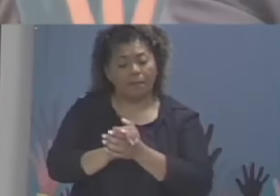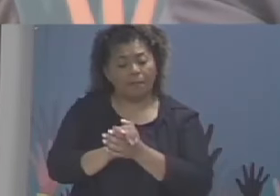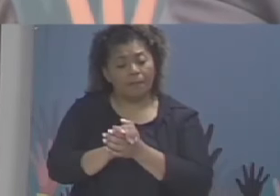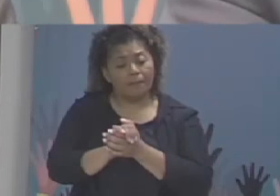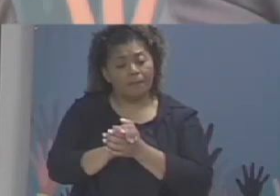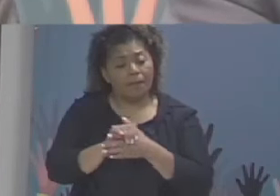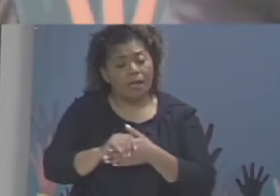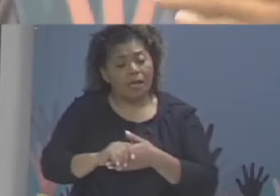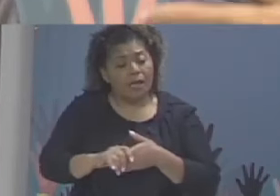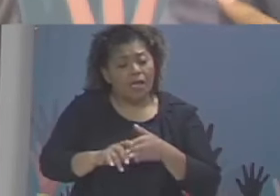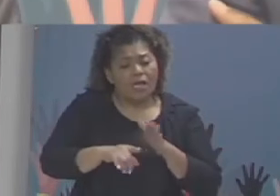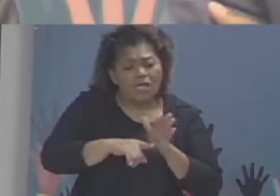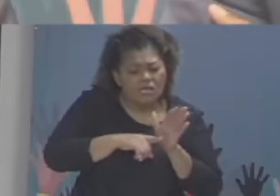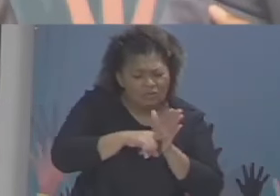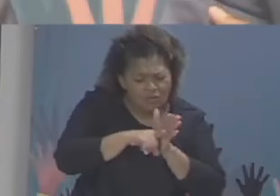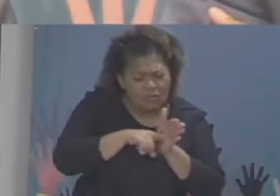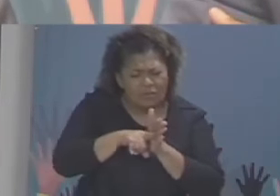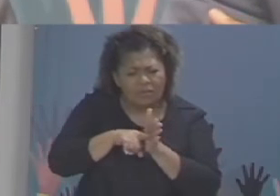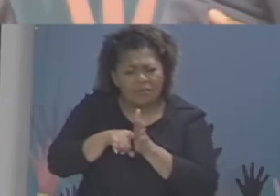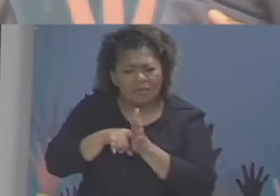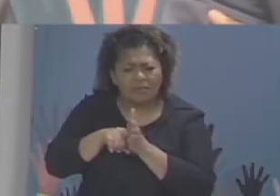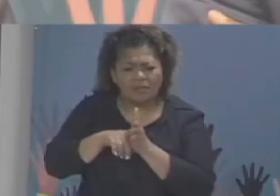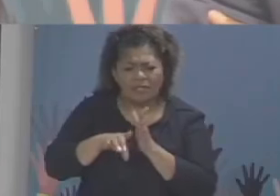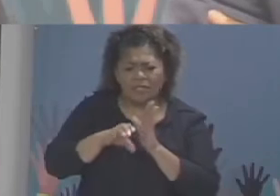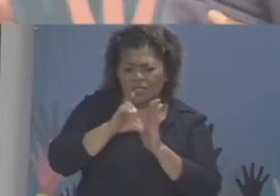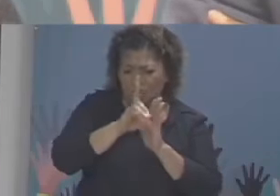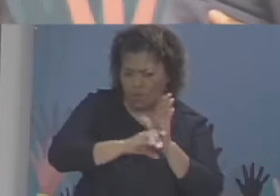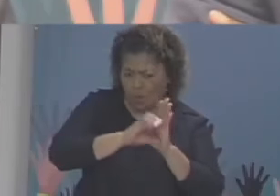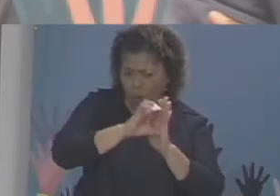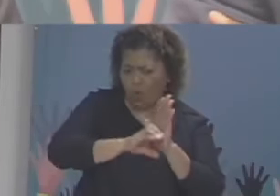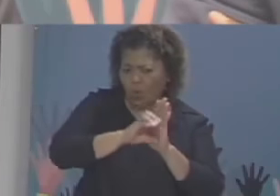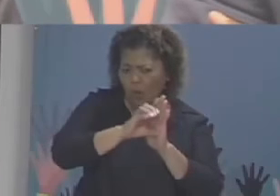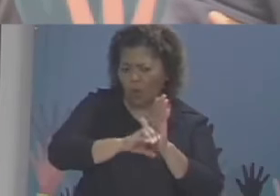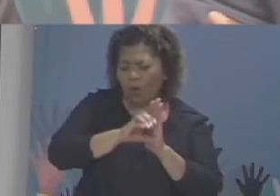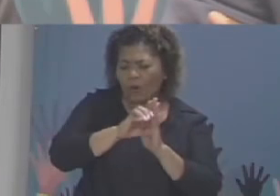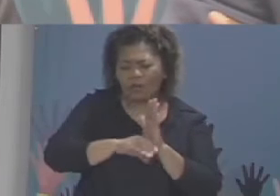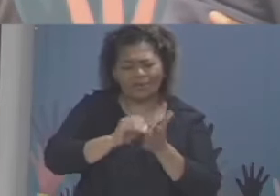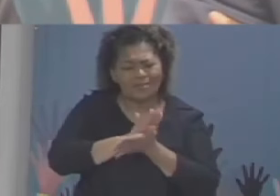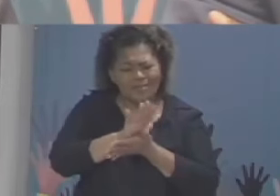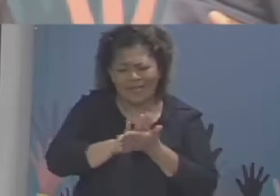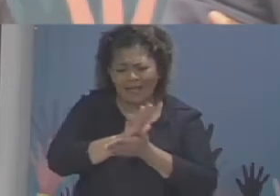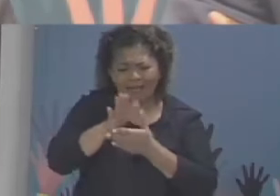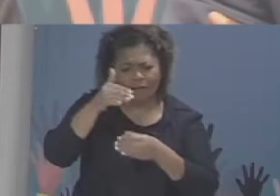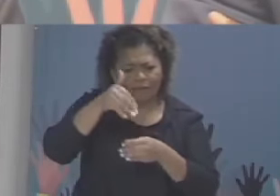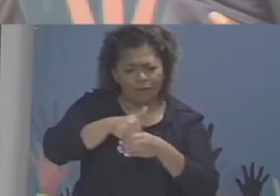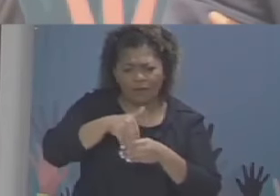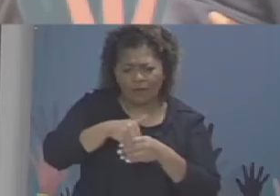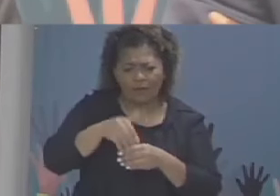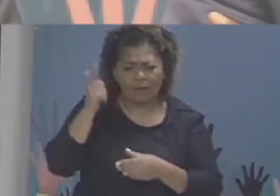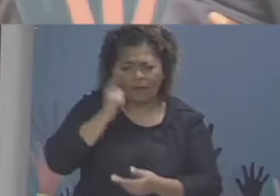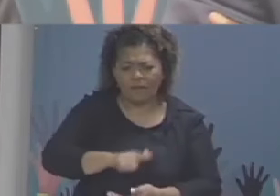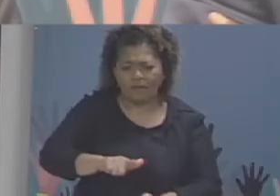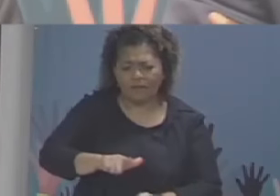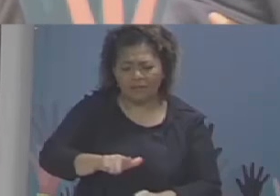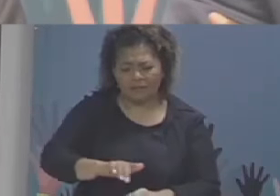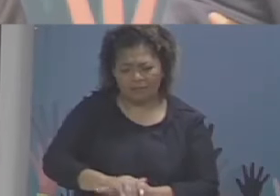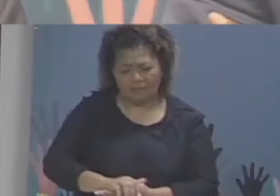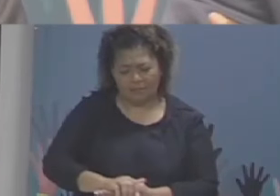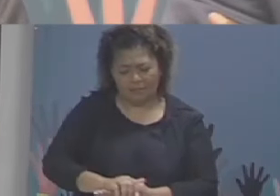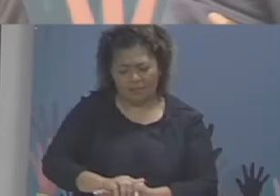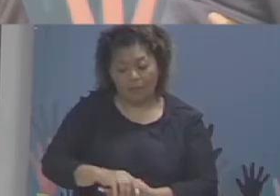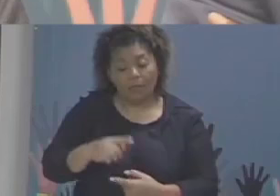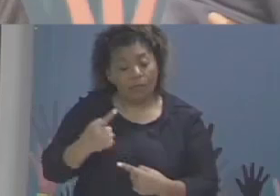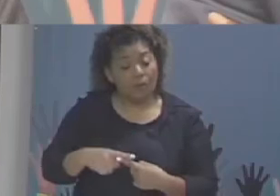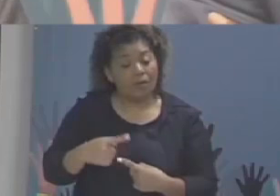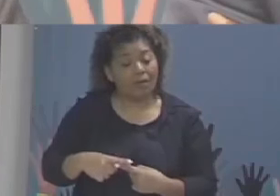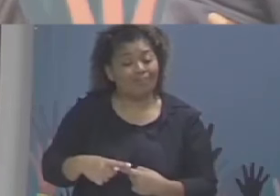não conseguimos aprovar nenhuma resolução. Nada. Não foi aprovada a resolução. Sabe por quê? Porque a